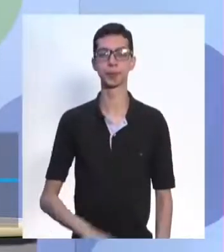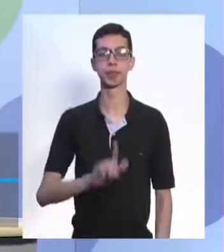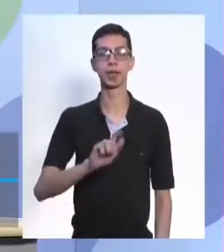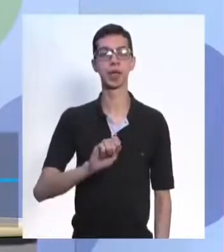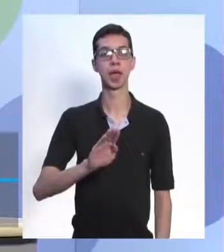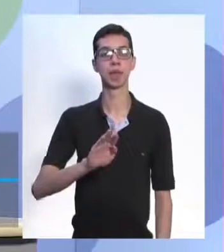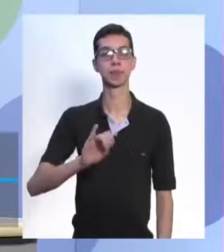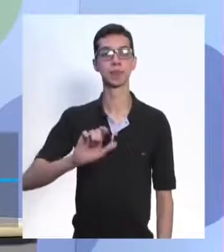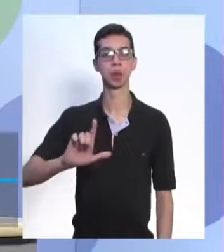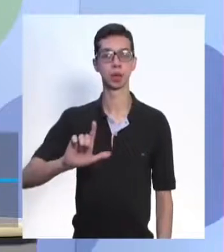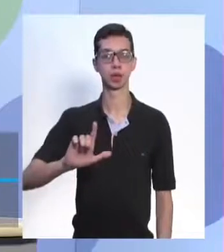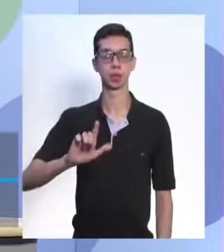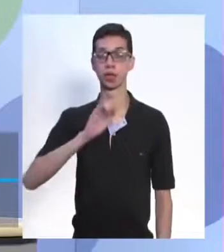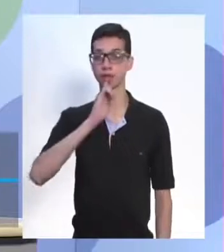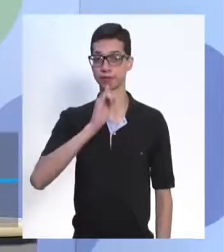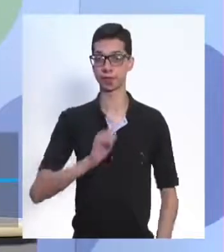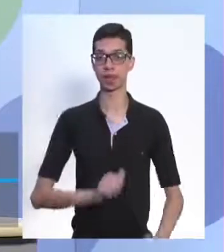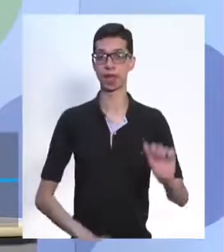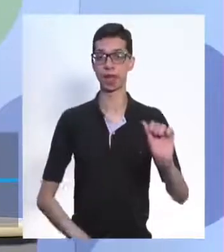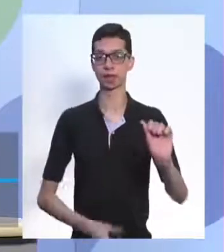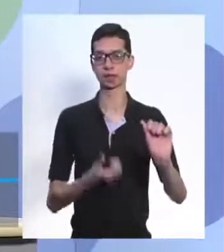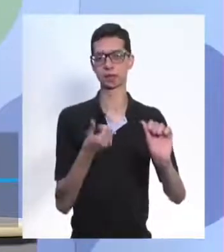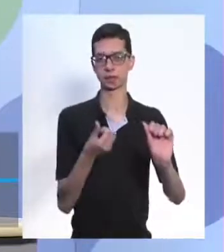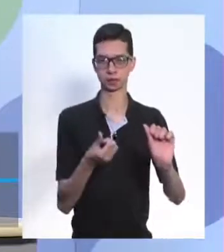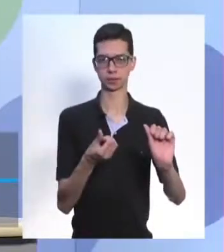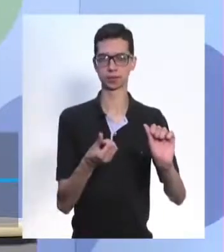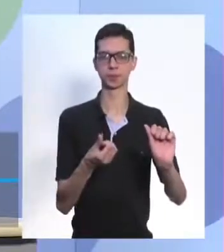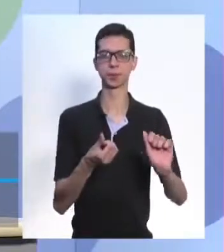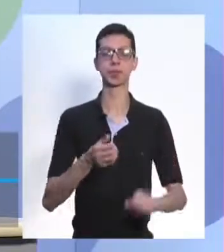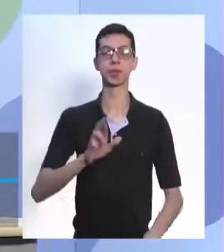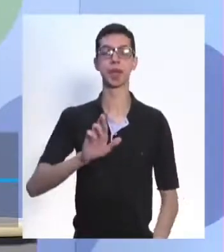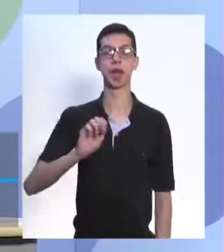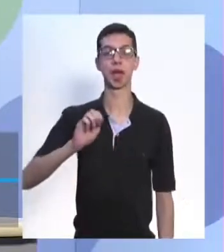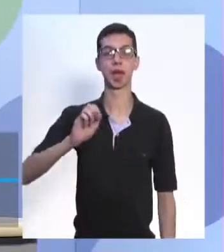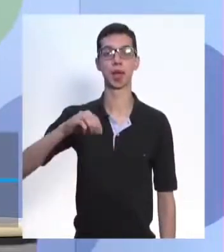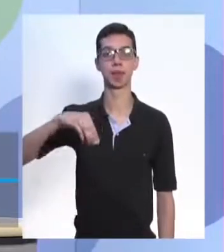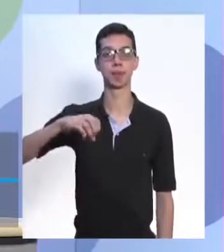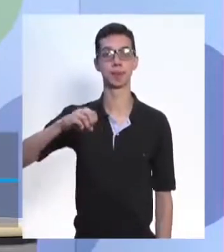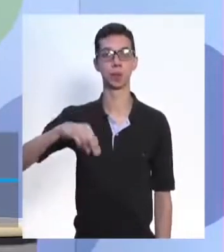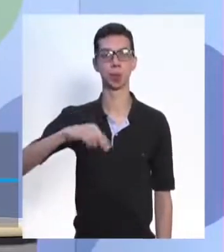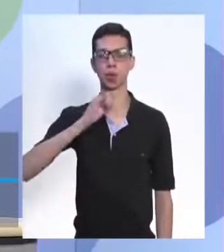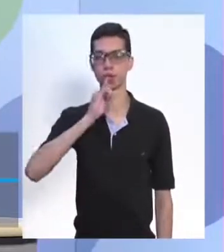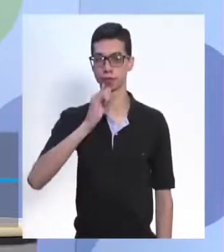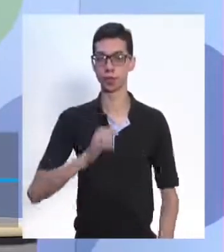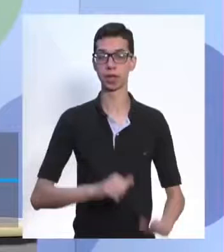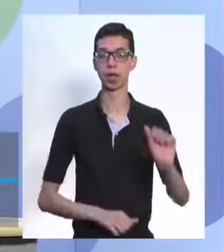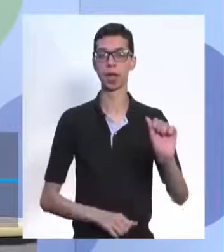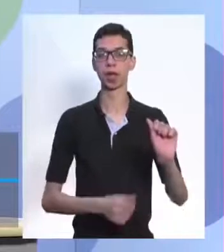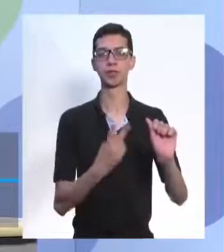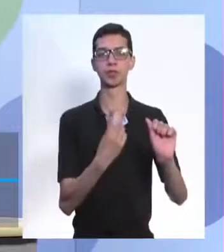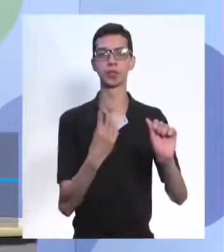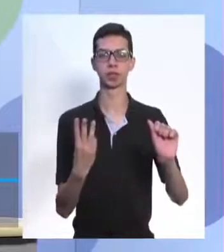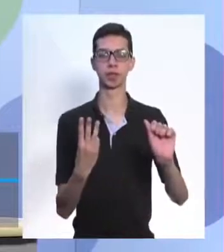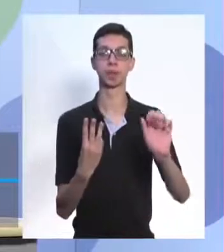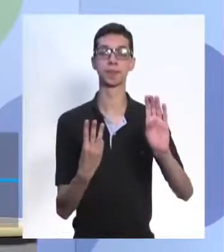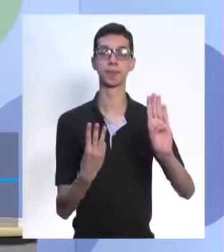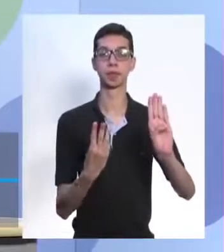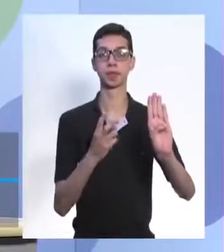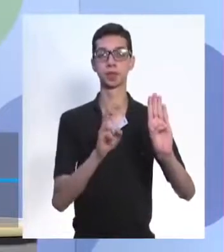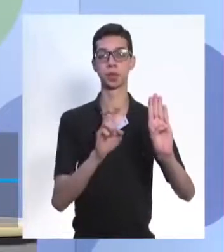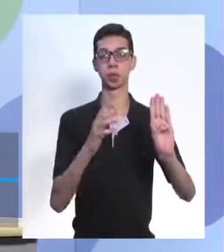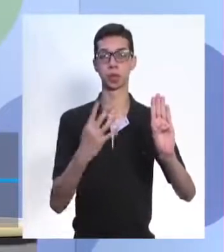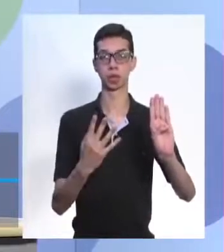que Correia, que o A é 6. O Ramon, ele colocou A23,